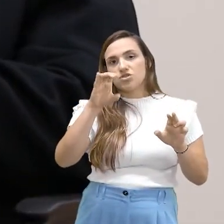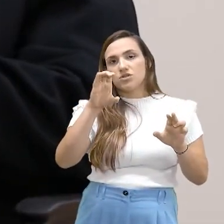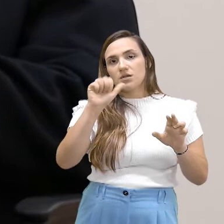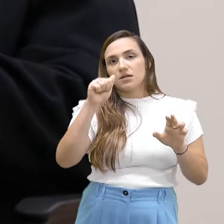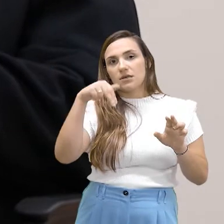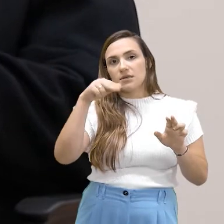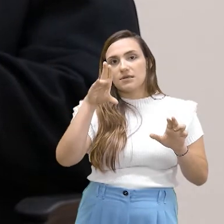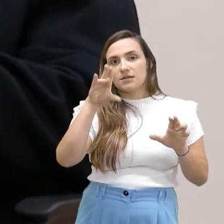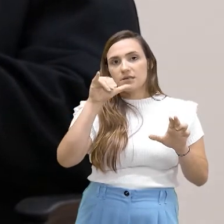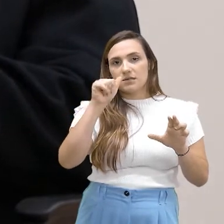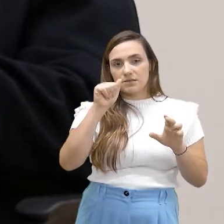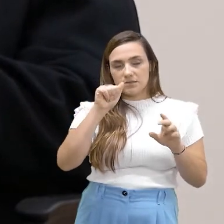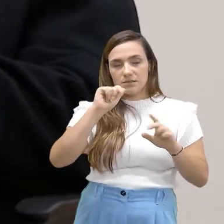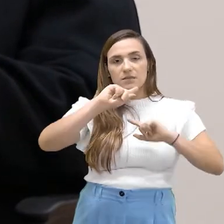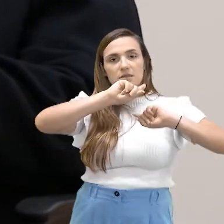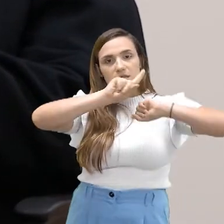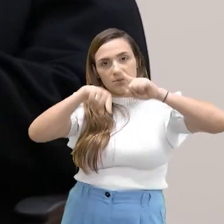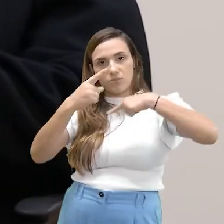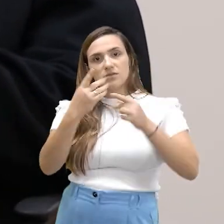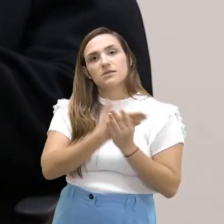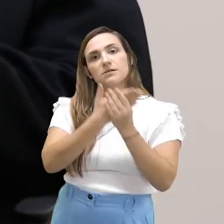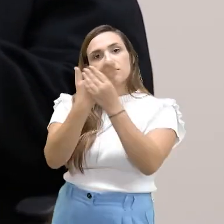convertida em processo